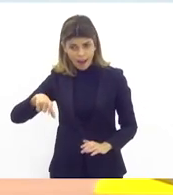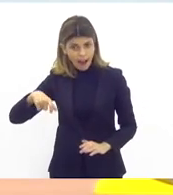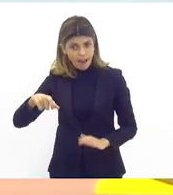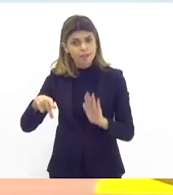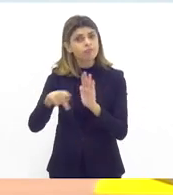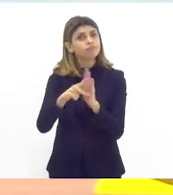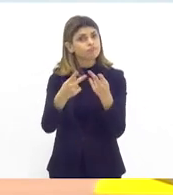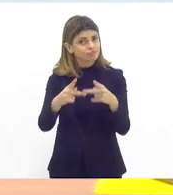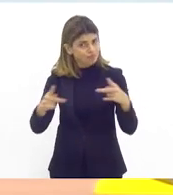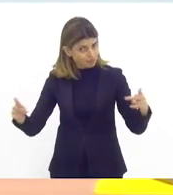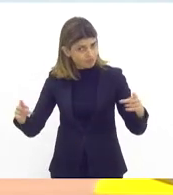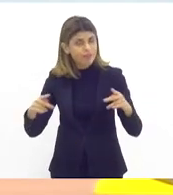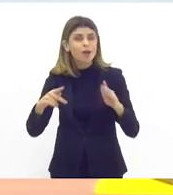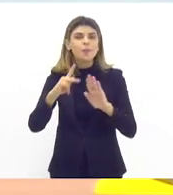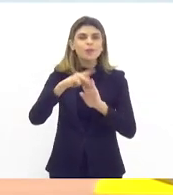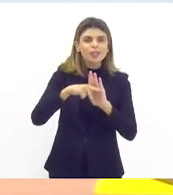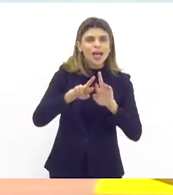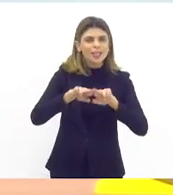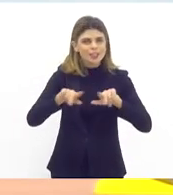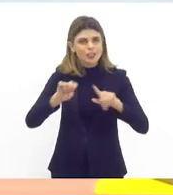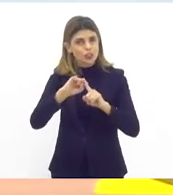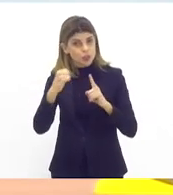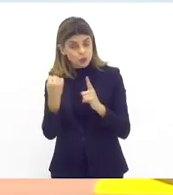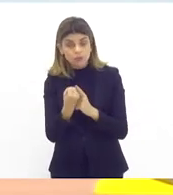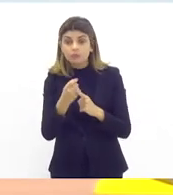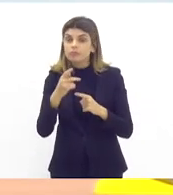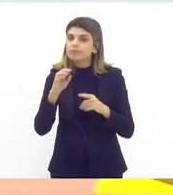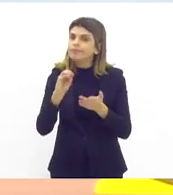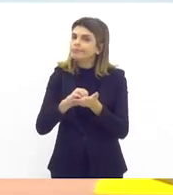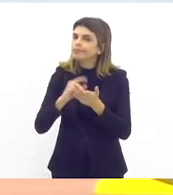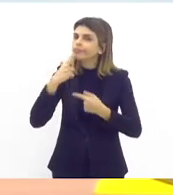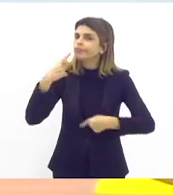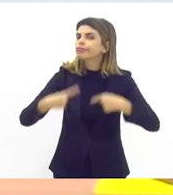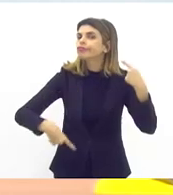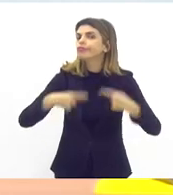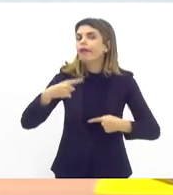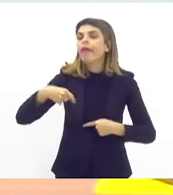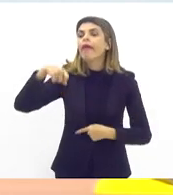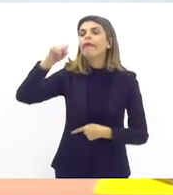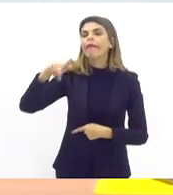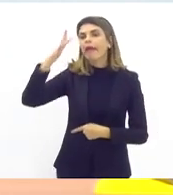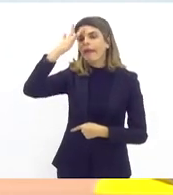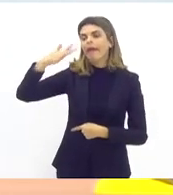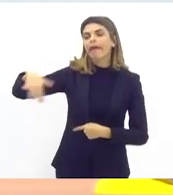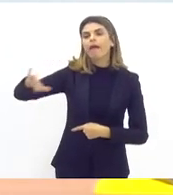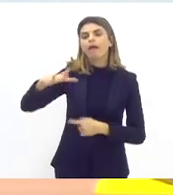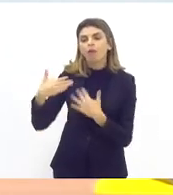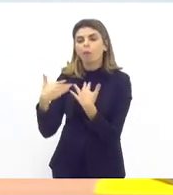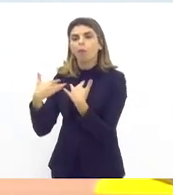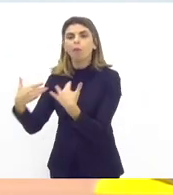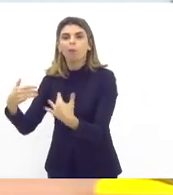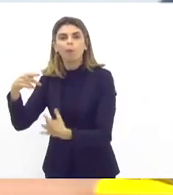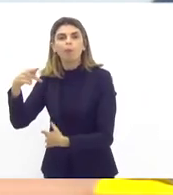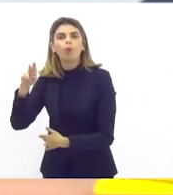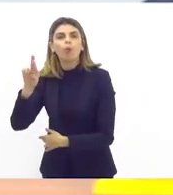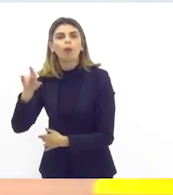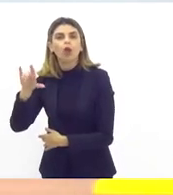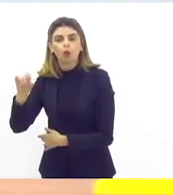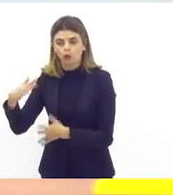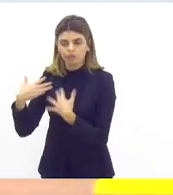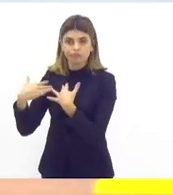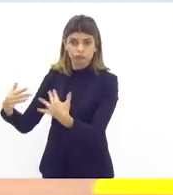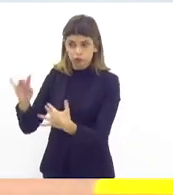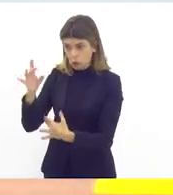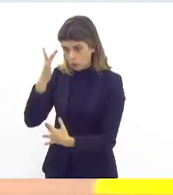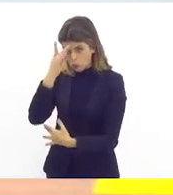sociais. O que vai precisar ser discutido é quem vai ser o público-alvo, não necessariamente é só o público do cadastro